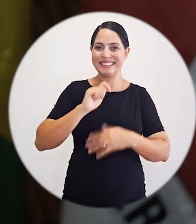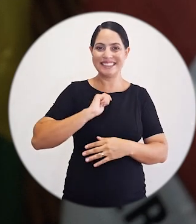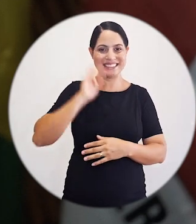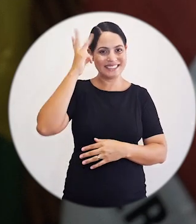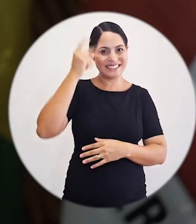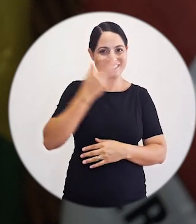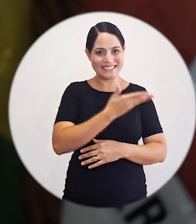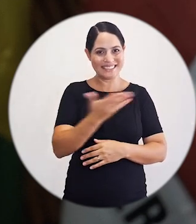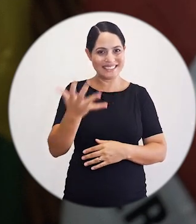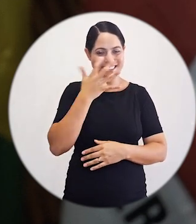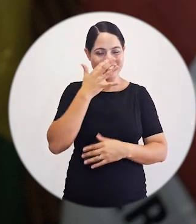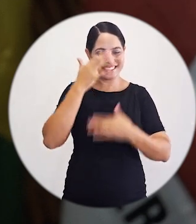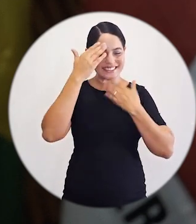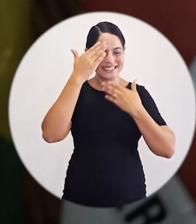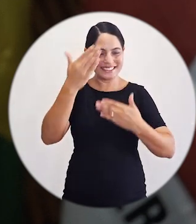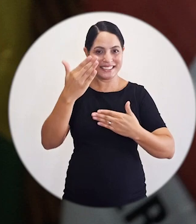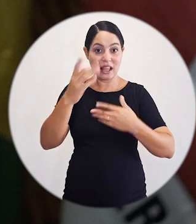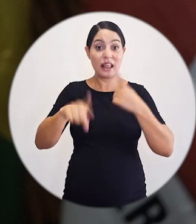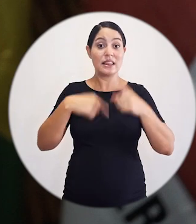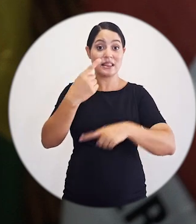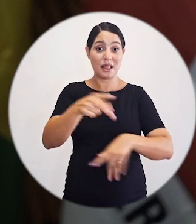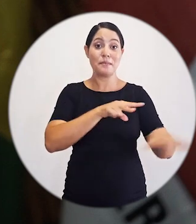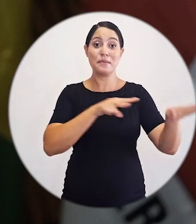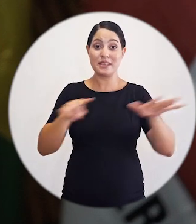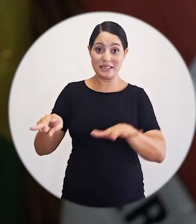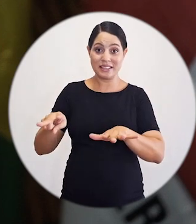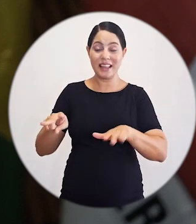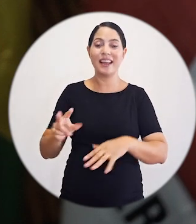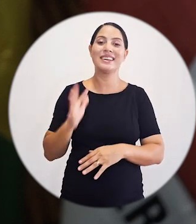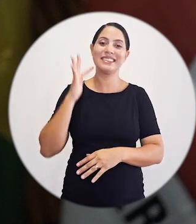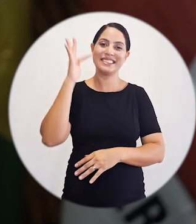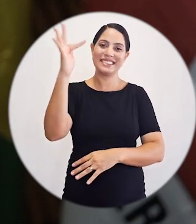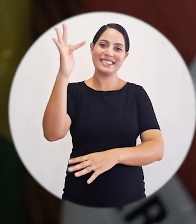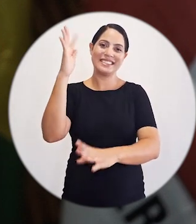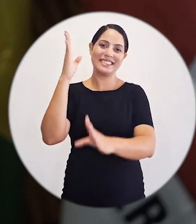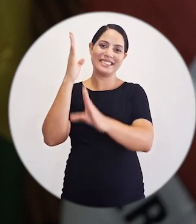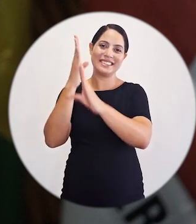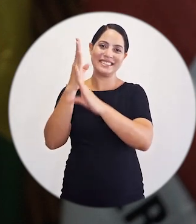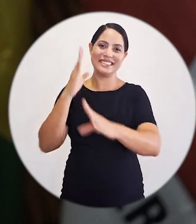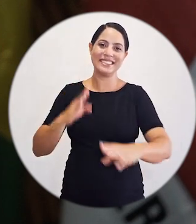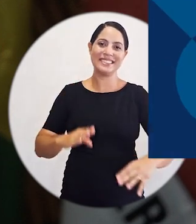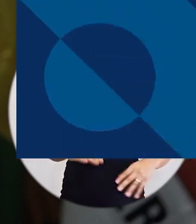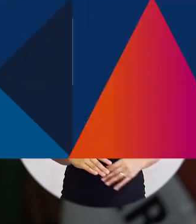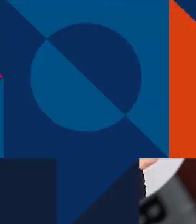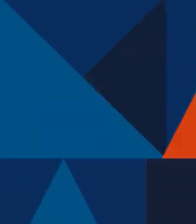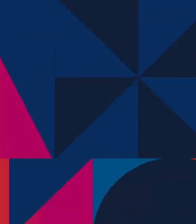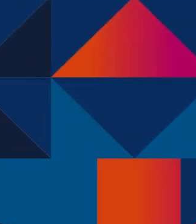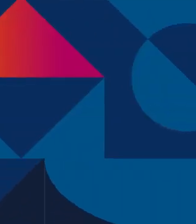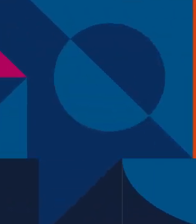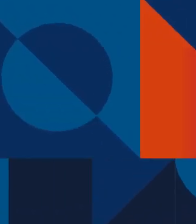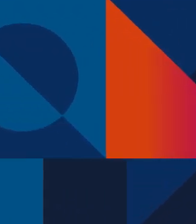Eu sou Mariana Xavier e agradeço pela sua companhia. Eu te espero na próxima semana. Até lá!